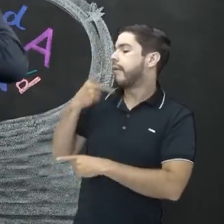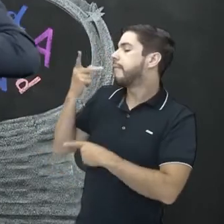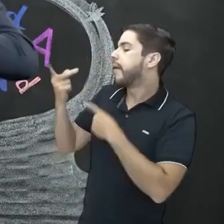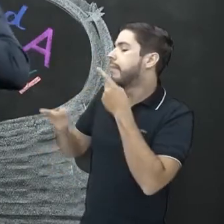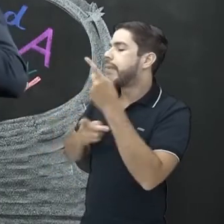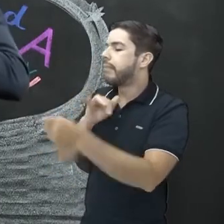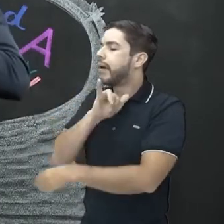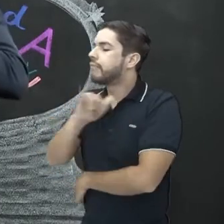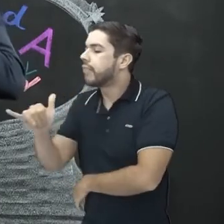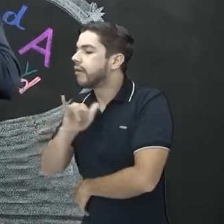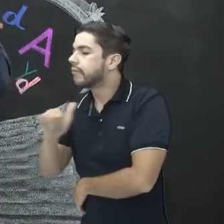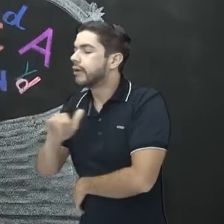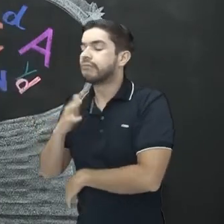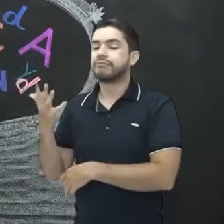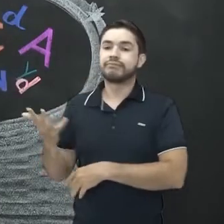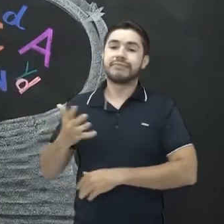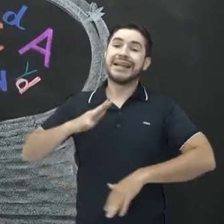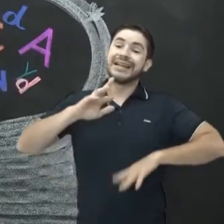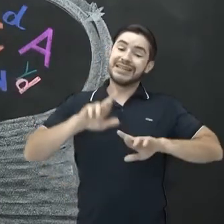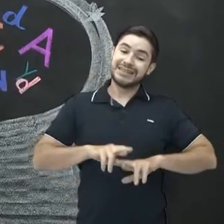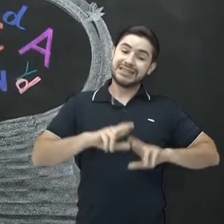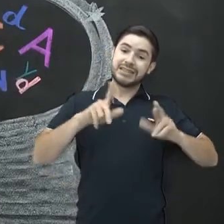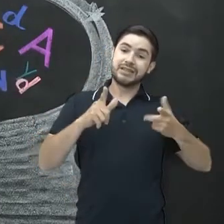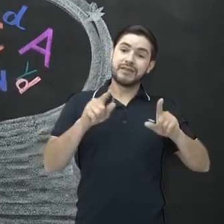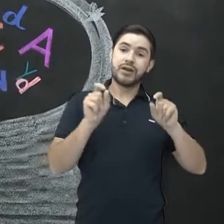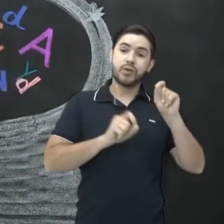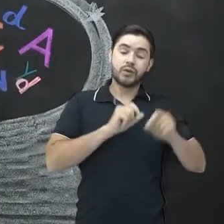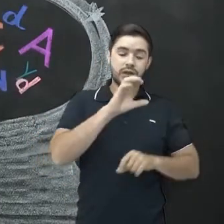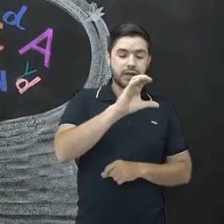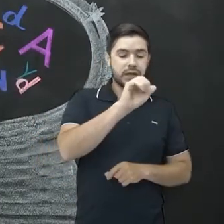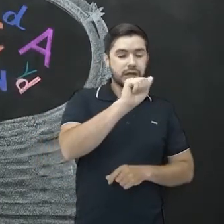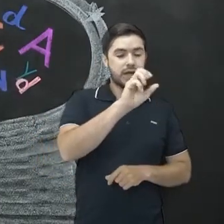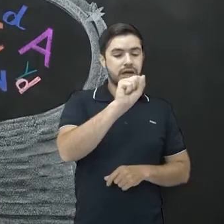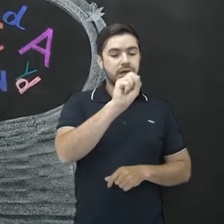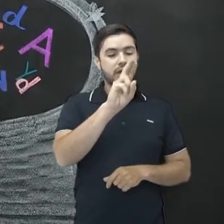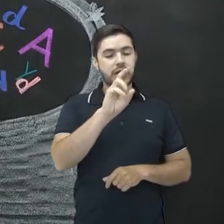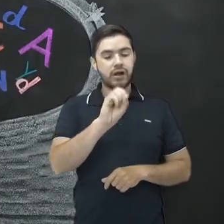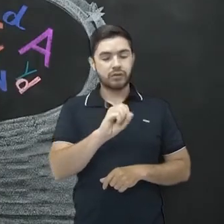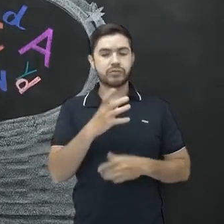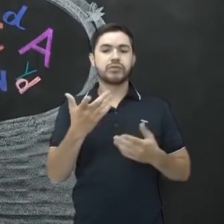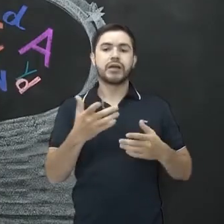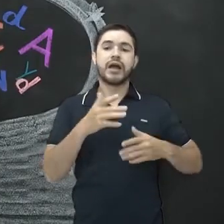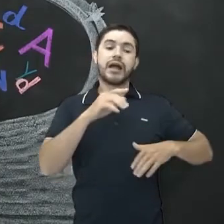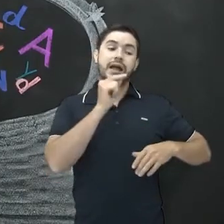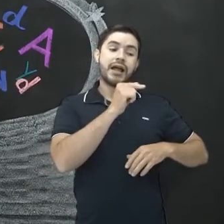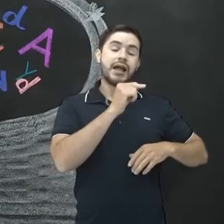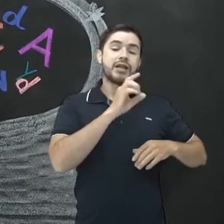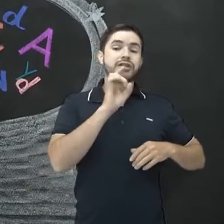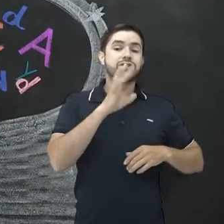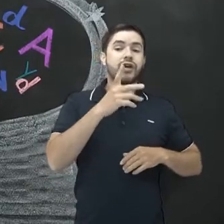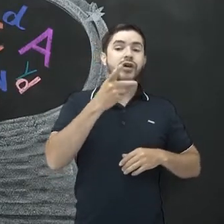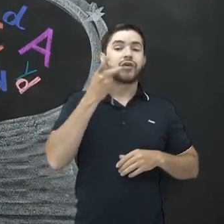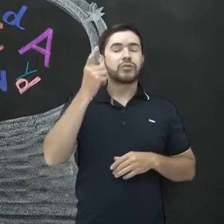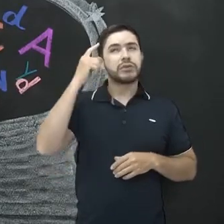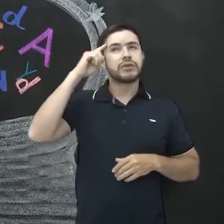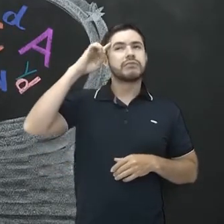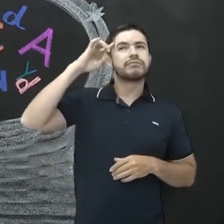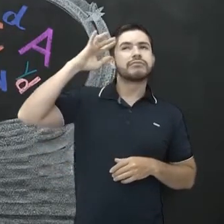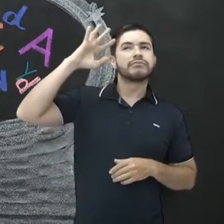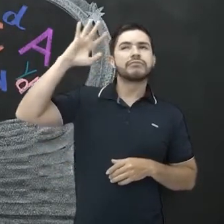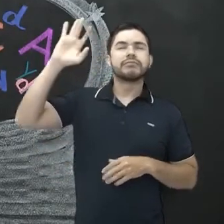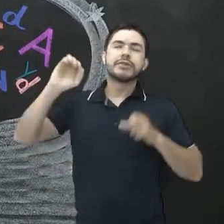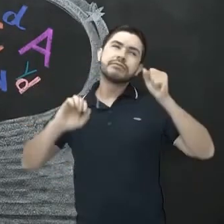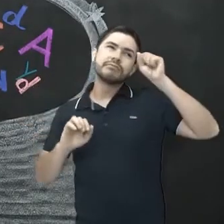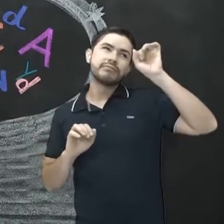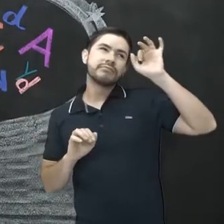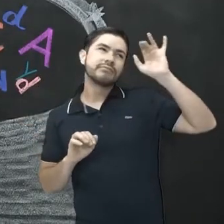aconteceu. Diferente do causo, que narra aventuras e experiências ficcionais marcadas pela imaginação, pelo